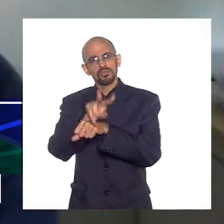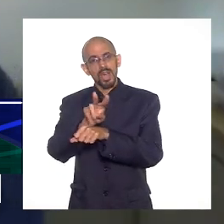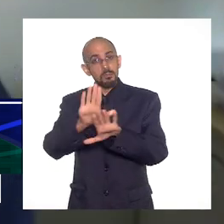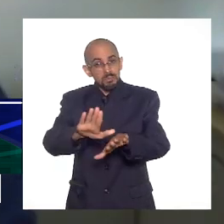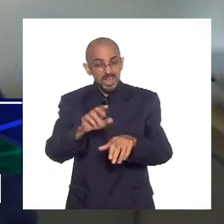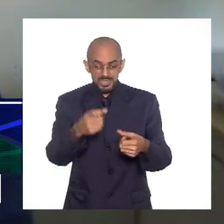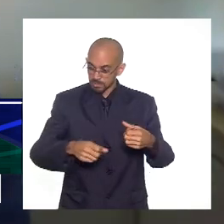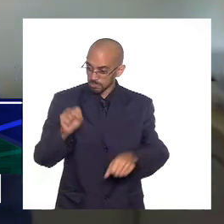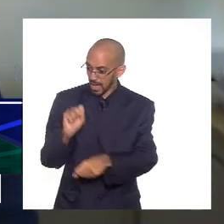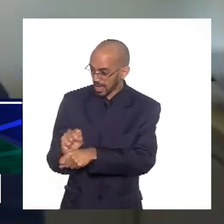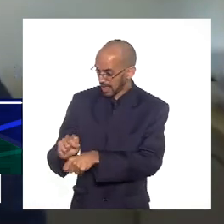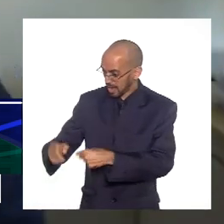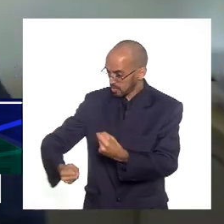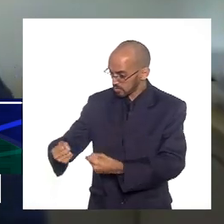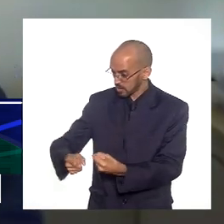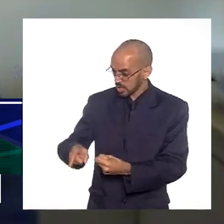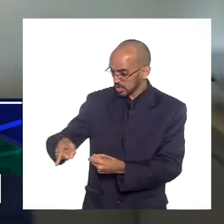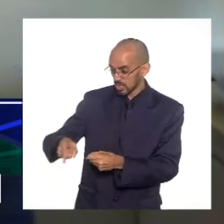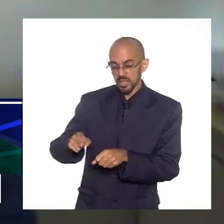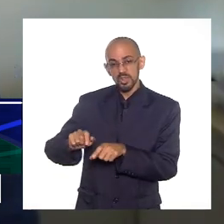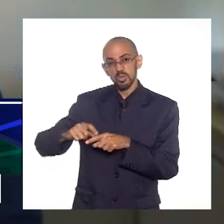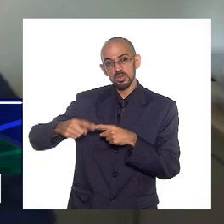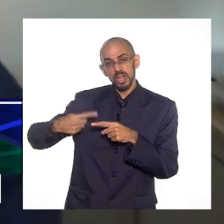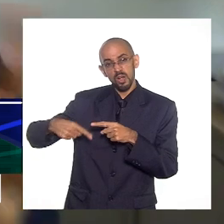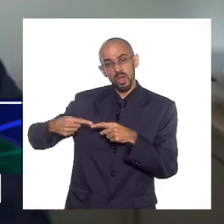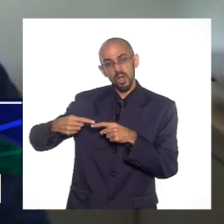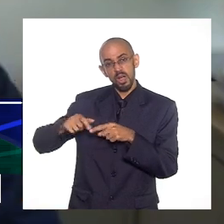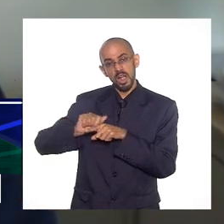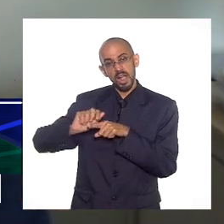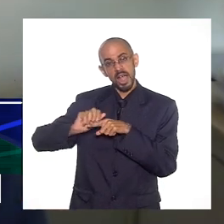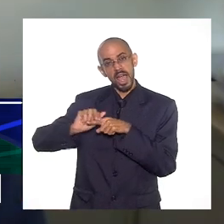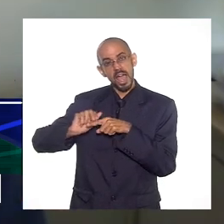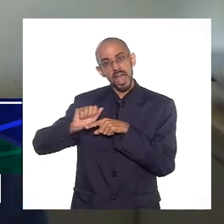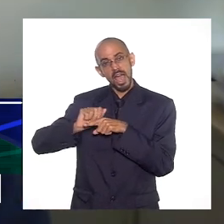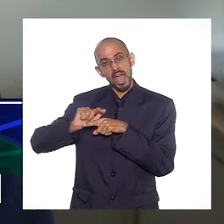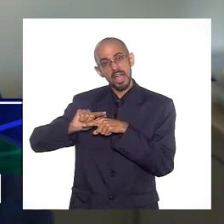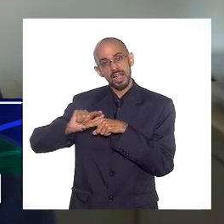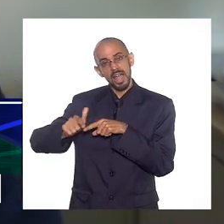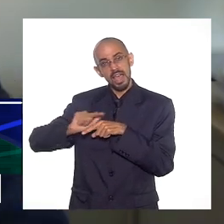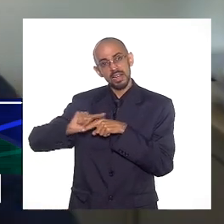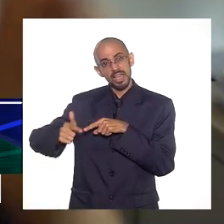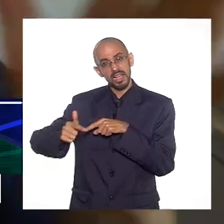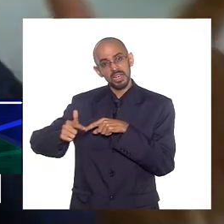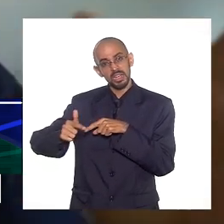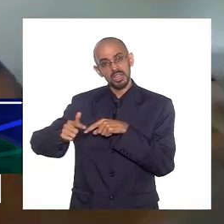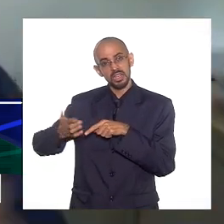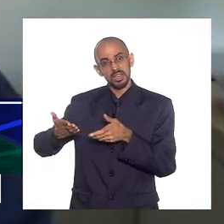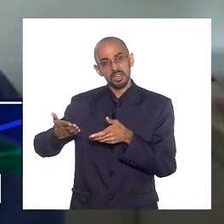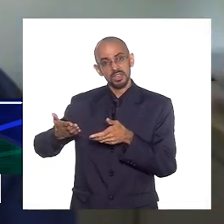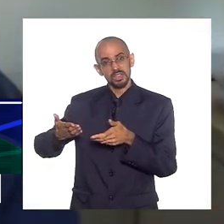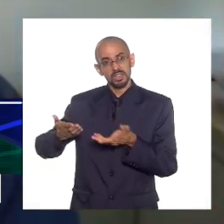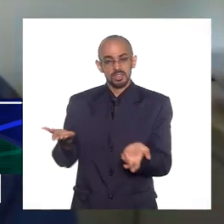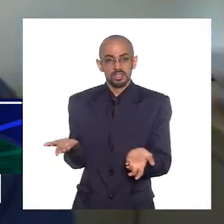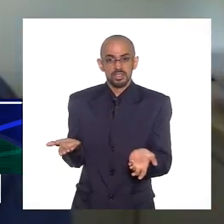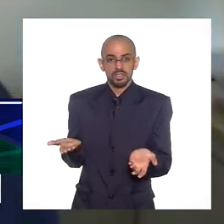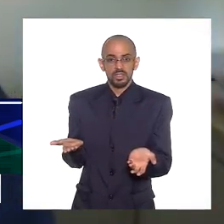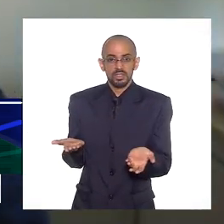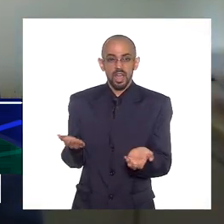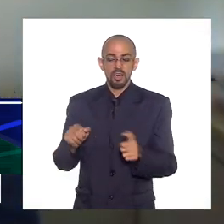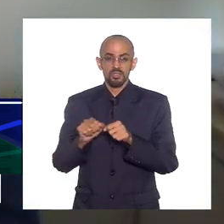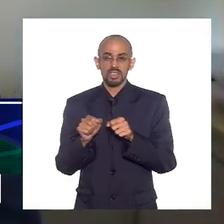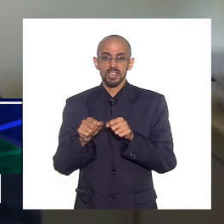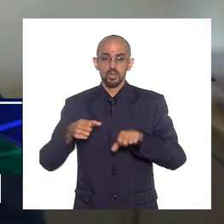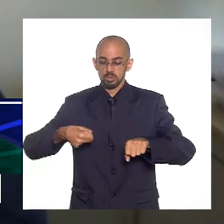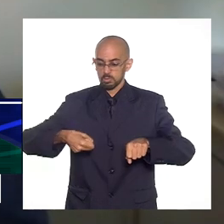de veículo, de pneu careca, eles querem. fazer com que os